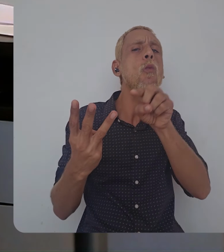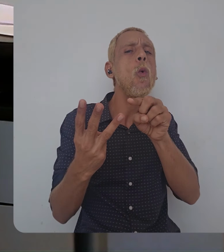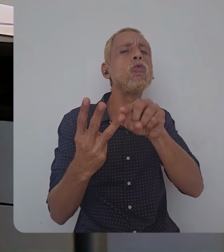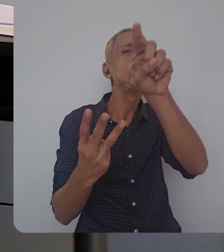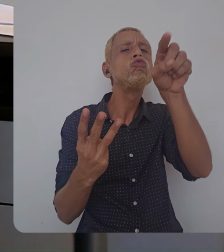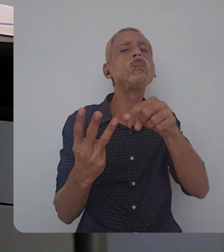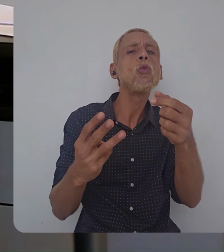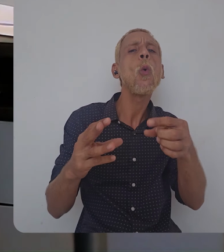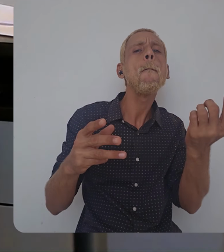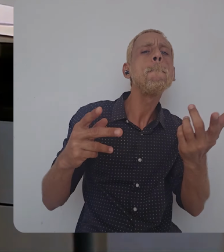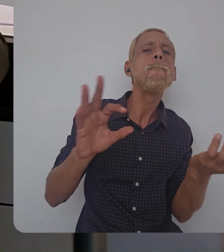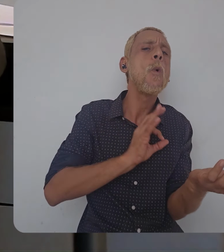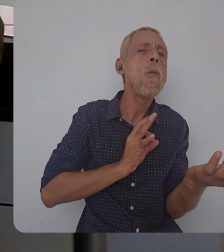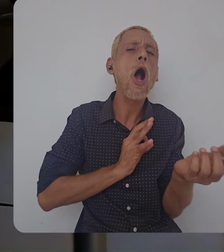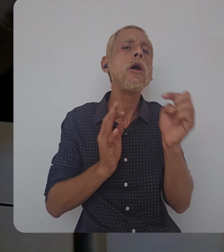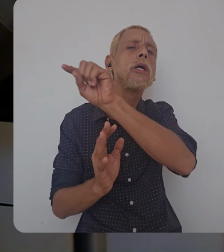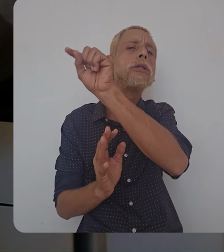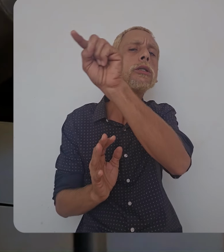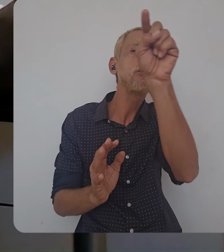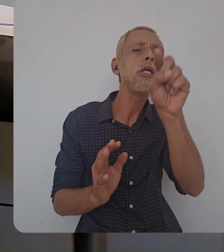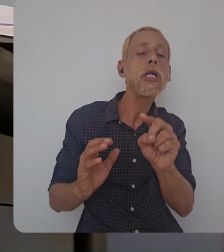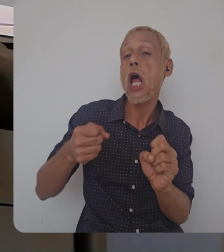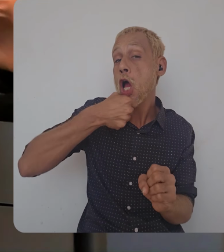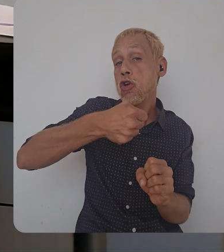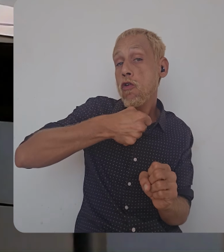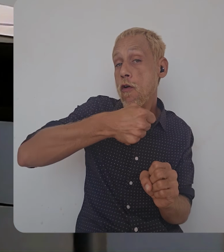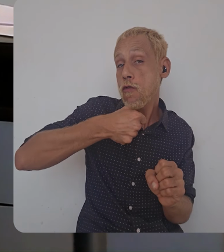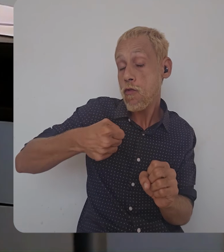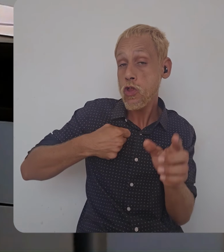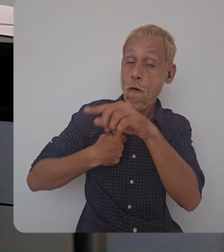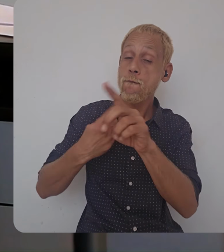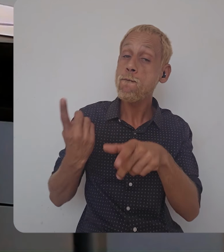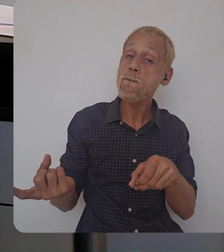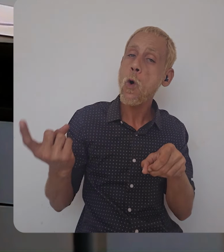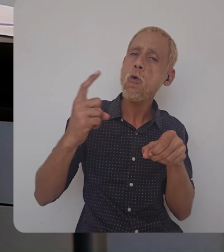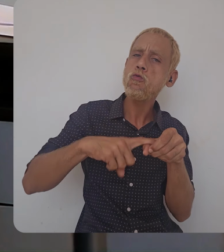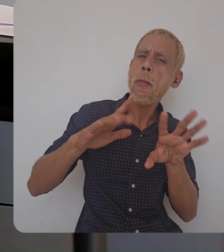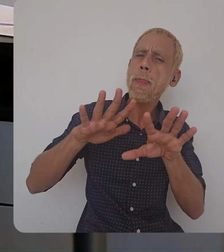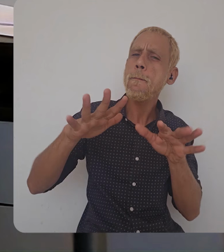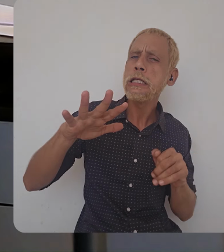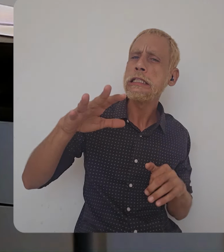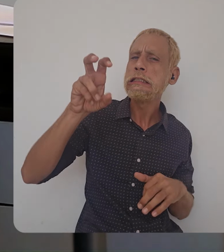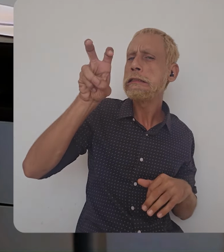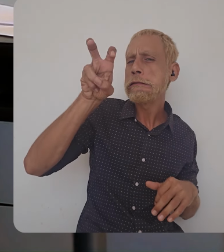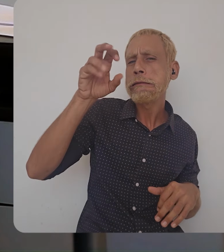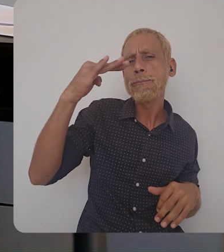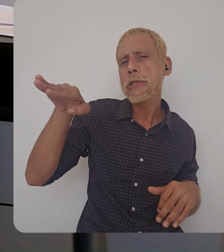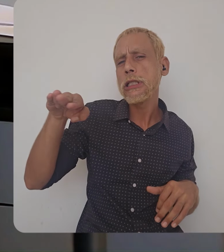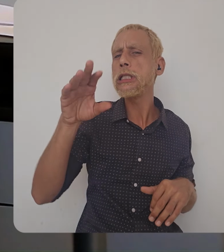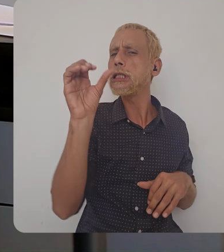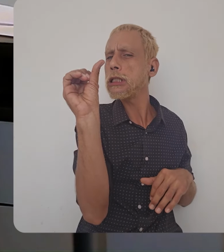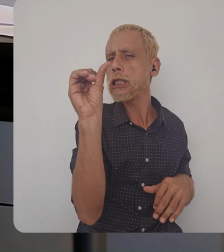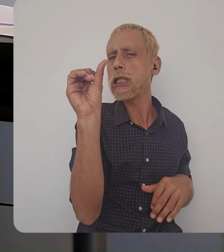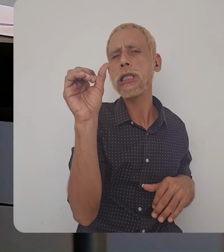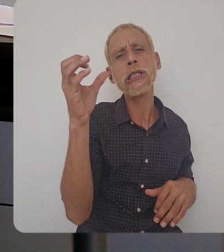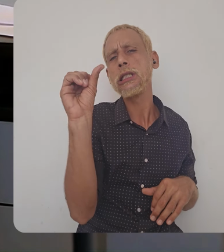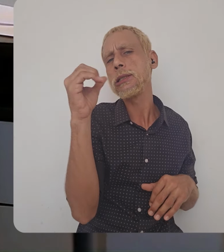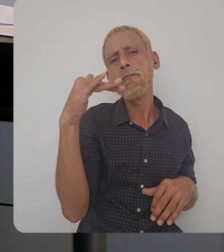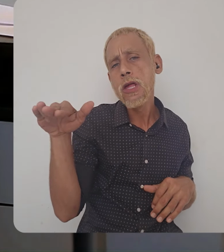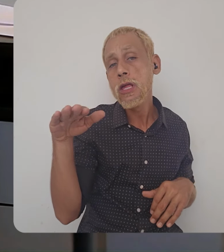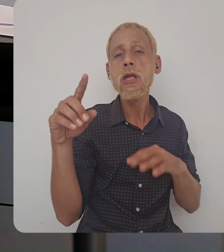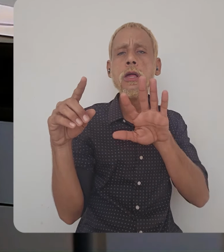futebol, outro fazia social, outro fazia polícia, etc e tal. E a gente normalmente voltava por volta de entre